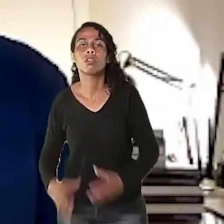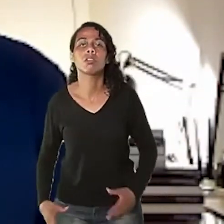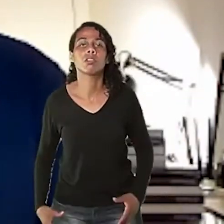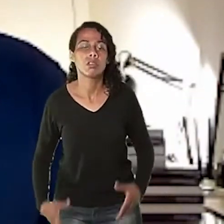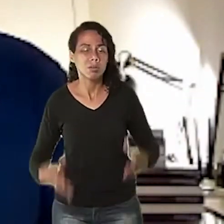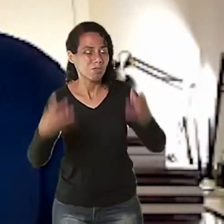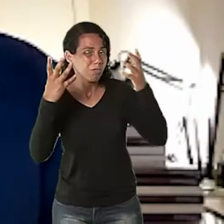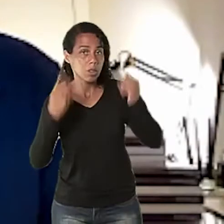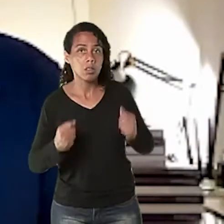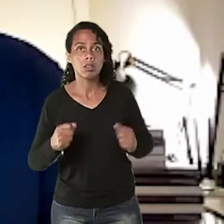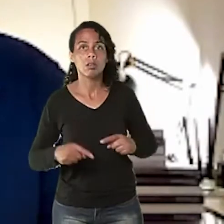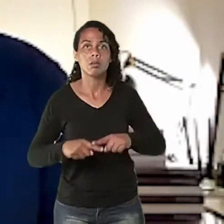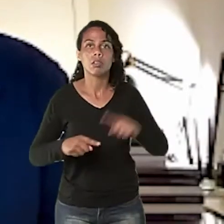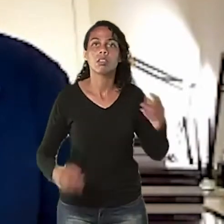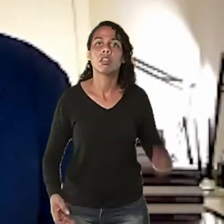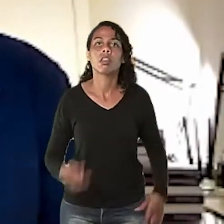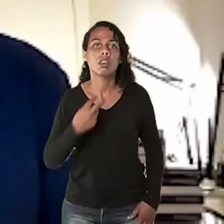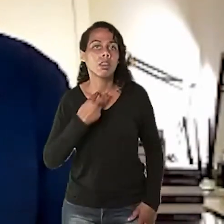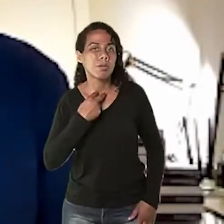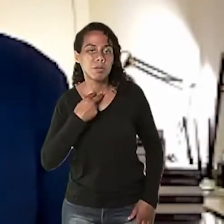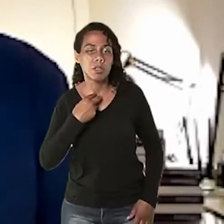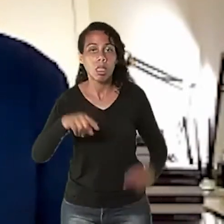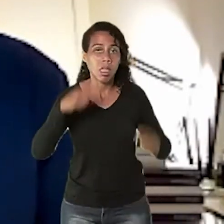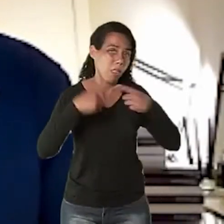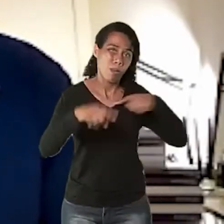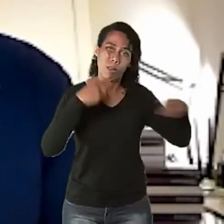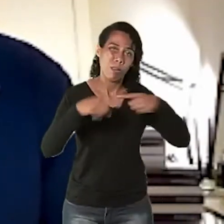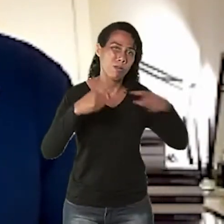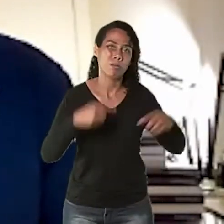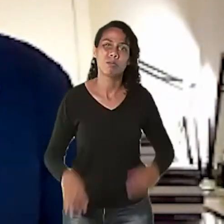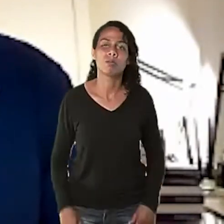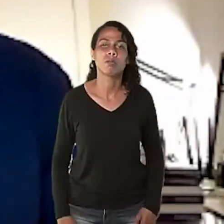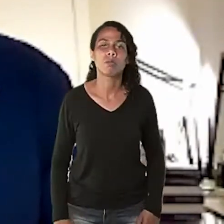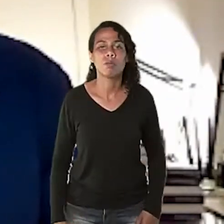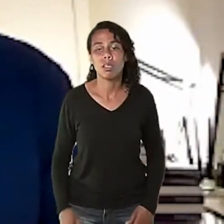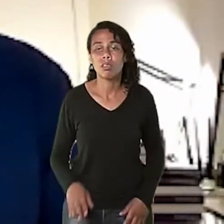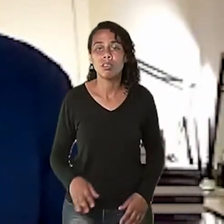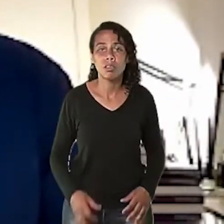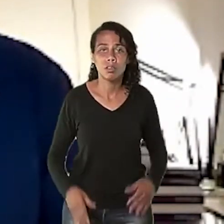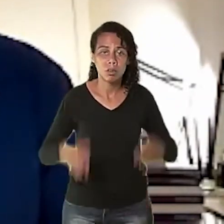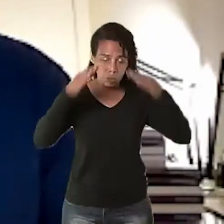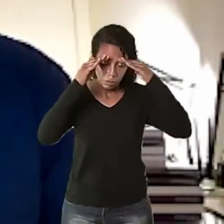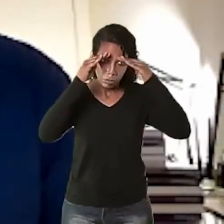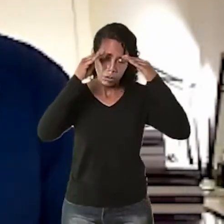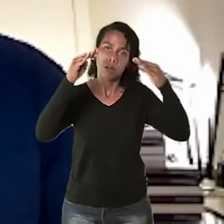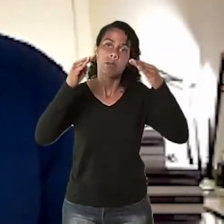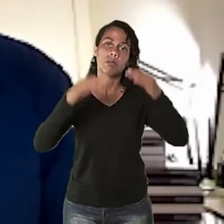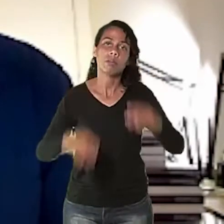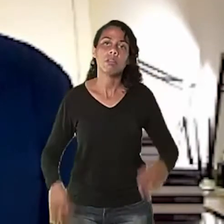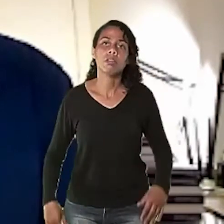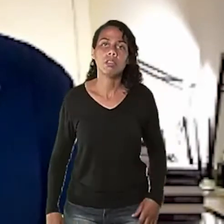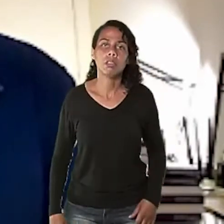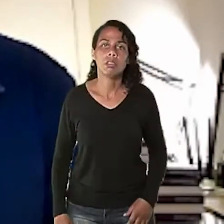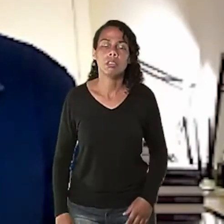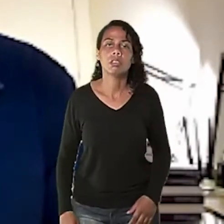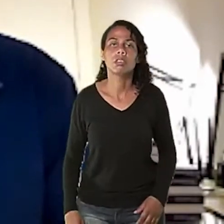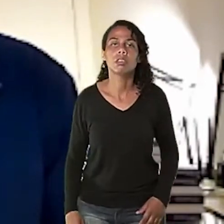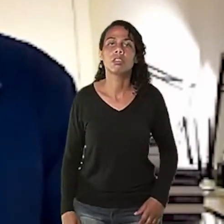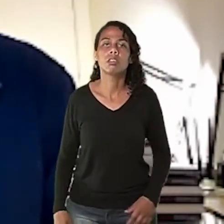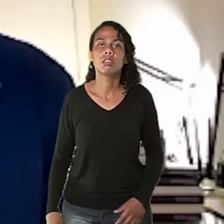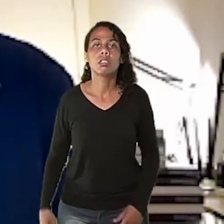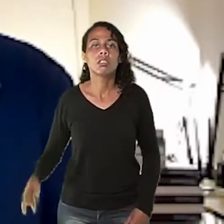muita saudade, do blog do Sérgio Rodrigues, que os escritores brasileiros jovens eram detonados